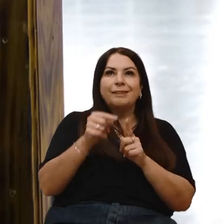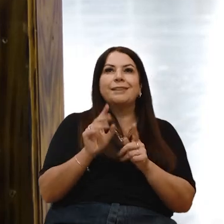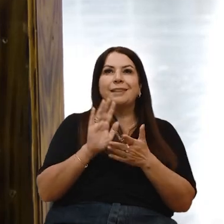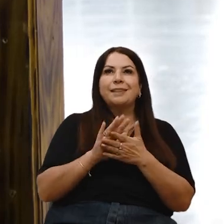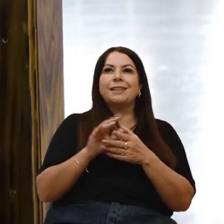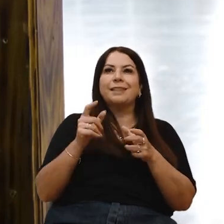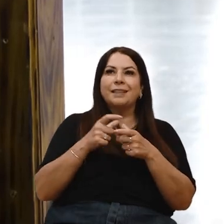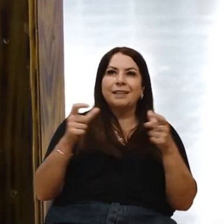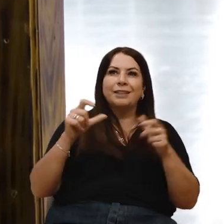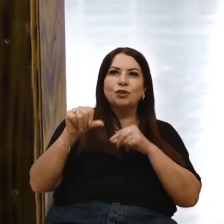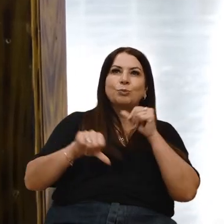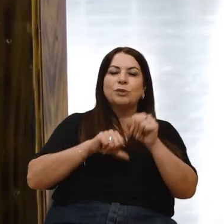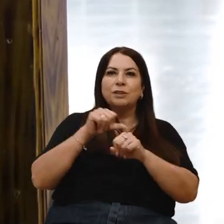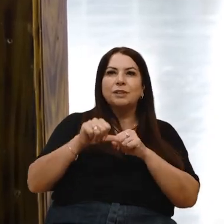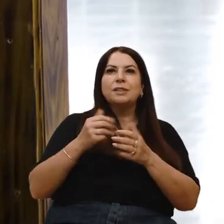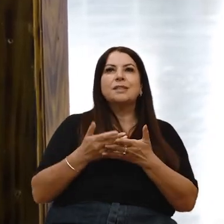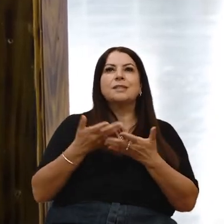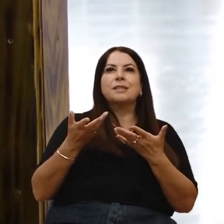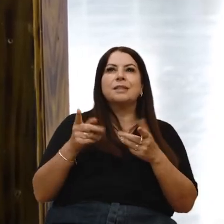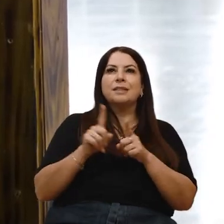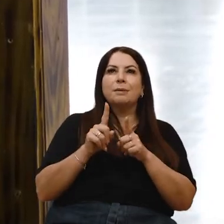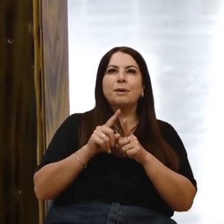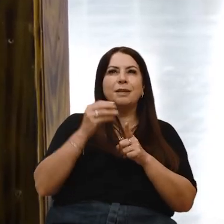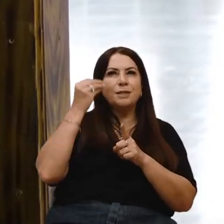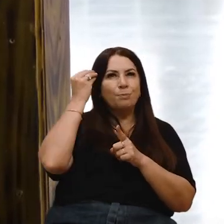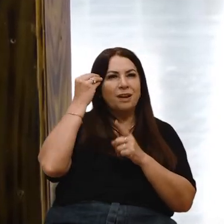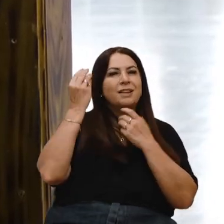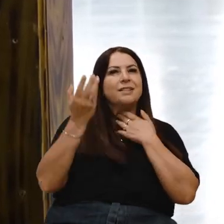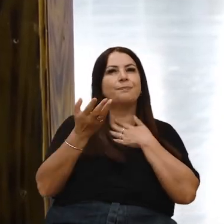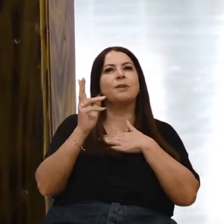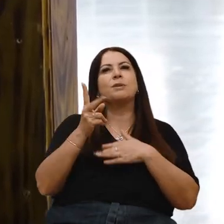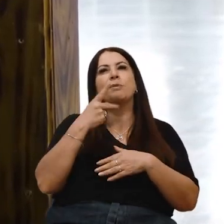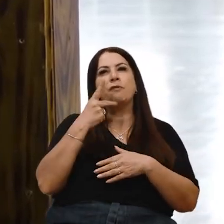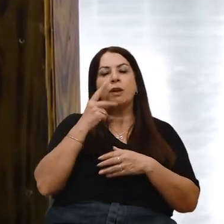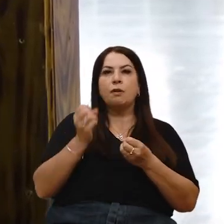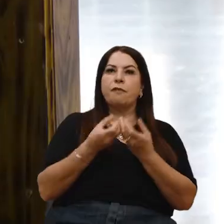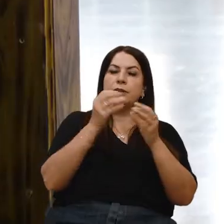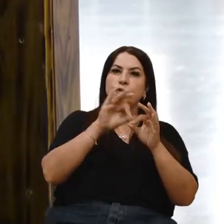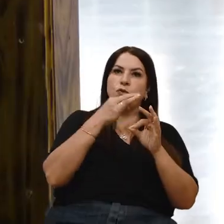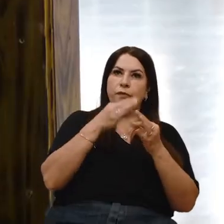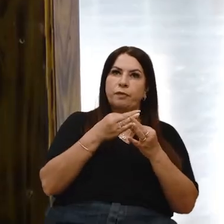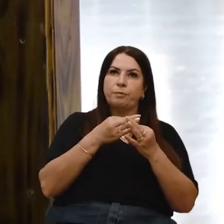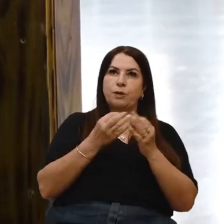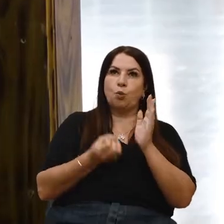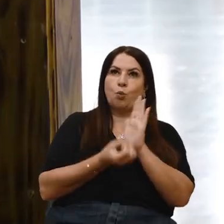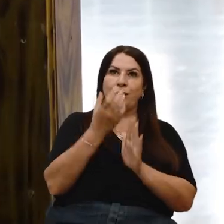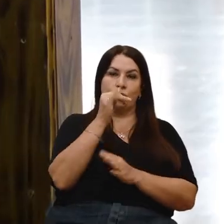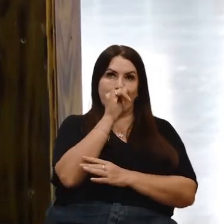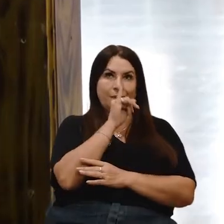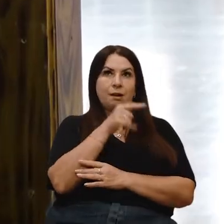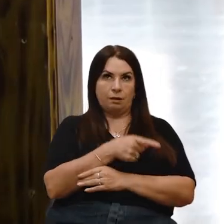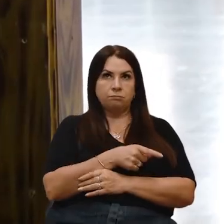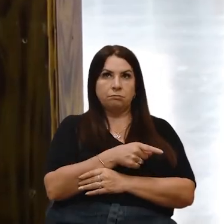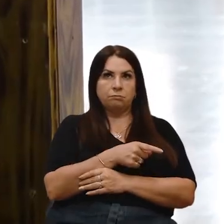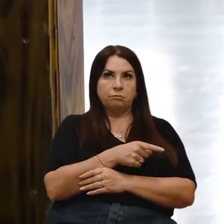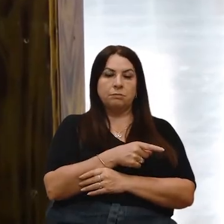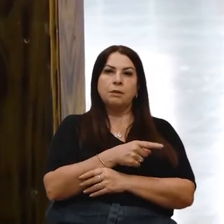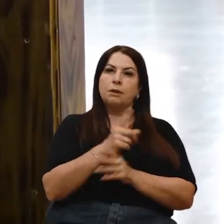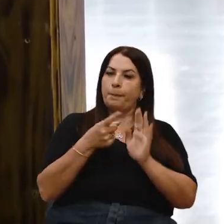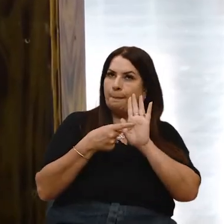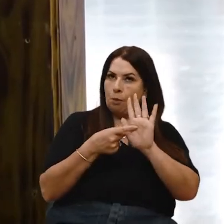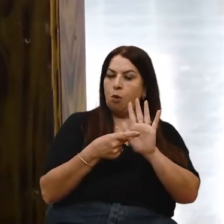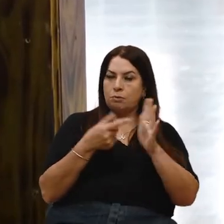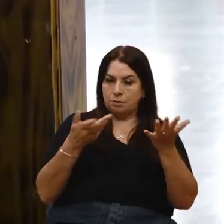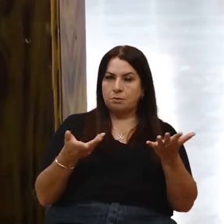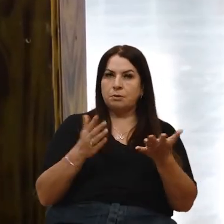essa é a grande mudança. E também as vivências, né, porque eu sempre digo, a festa da uva é uma festa de origem italiana, né, e a